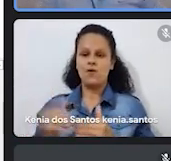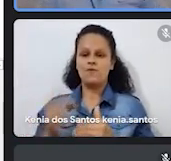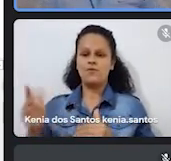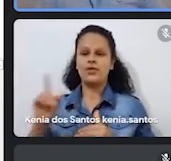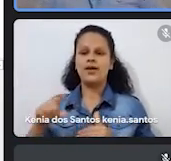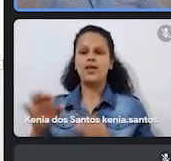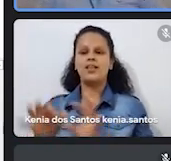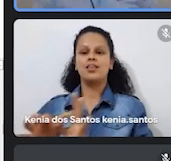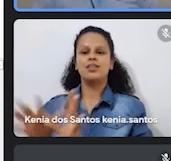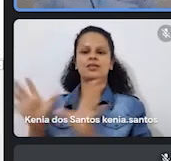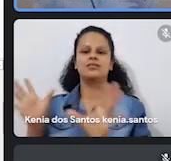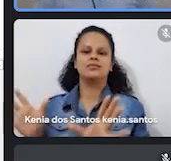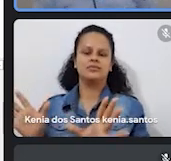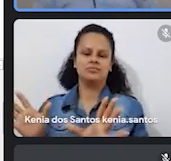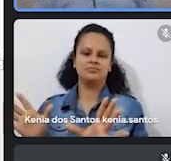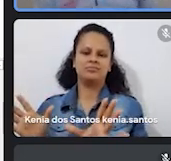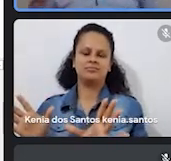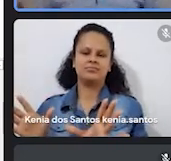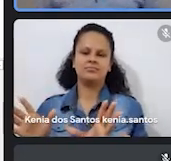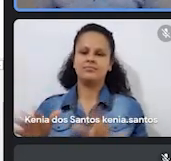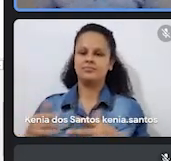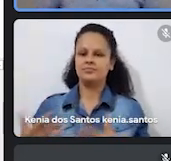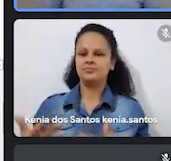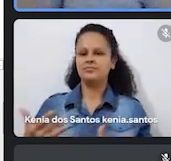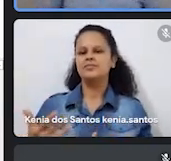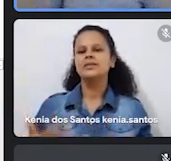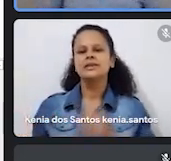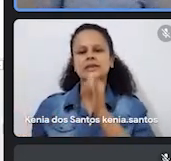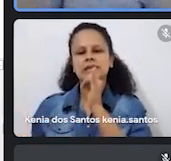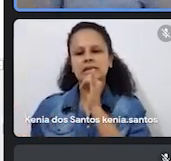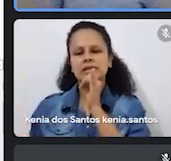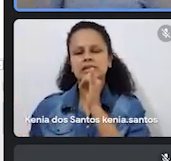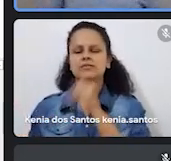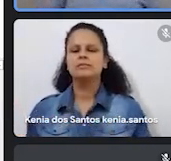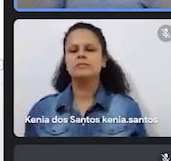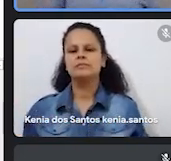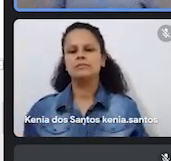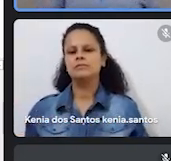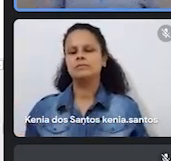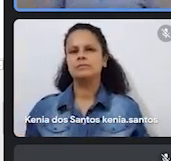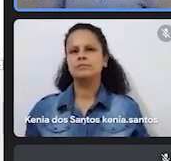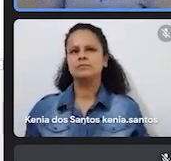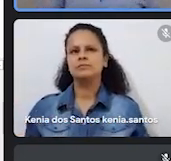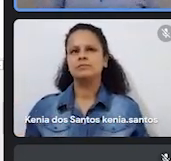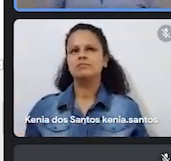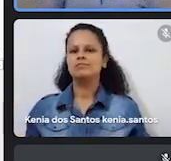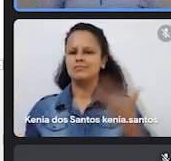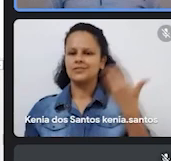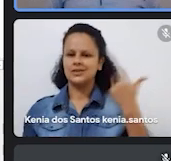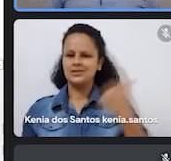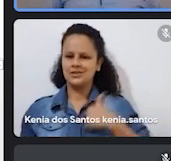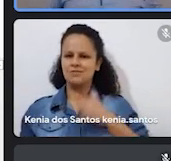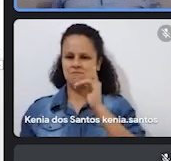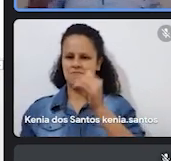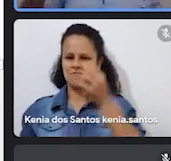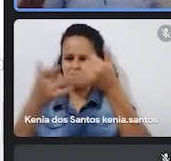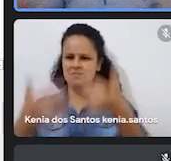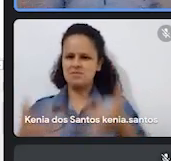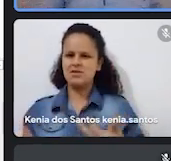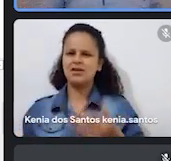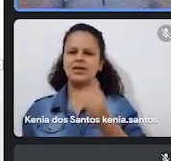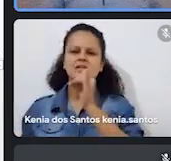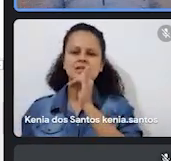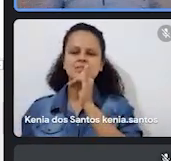livre. Se eu pegar ali, por exemplo, eu falei como exemplo lá,